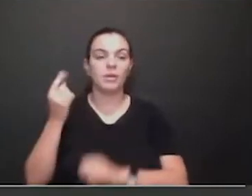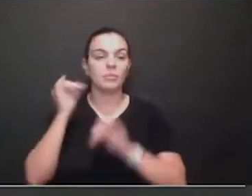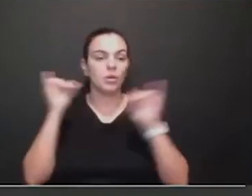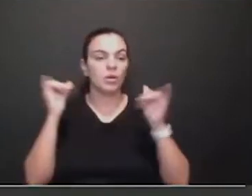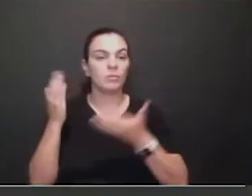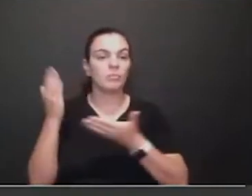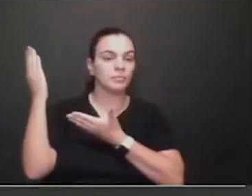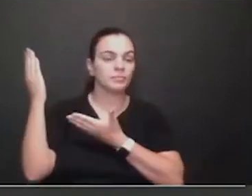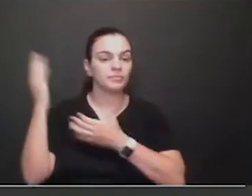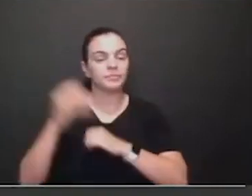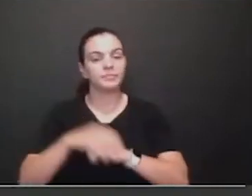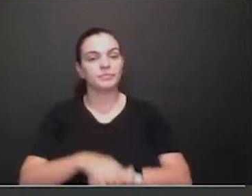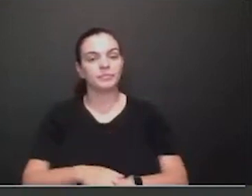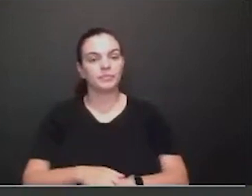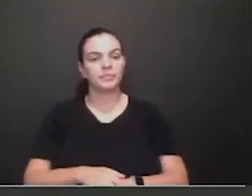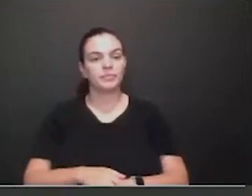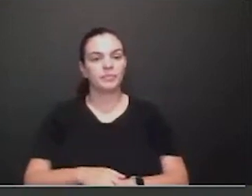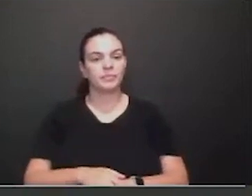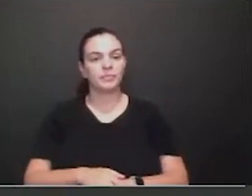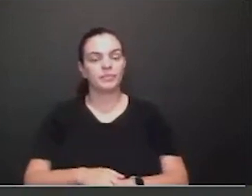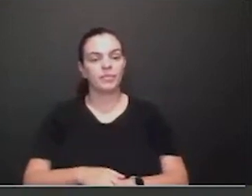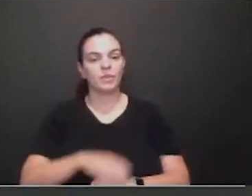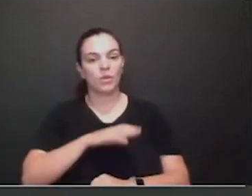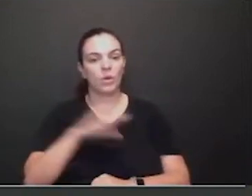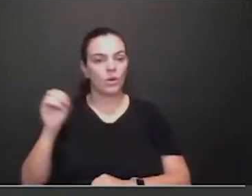Dorme, cujo coordenador é a Fundação de Ação Social.